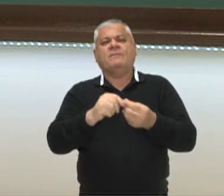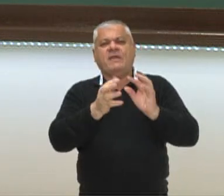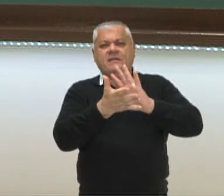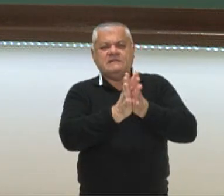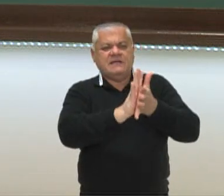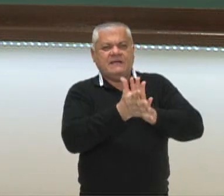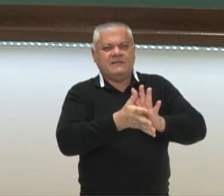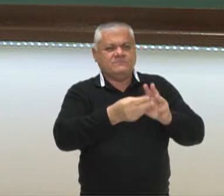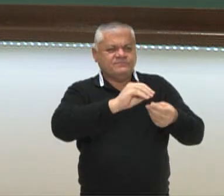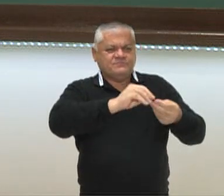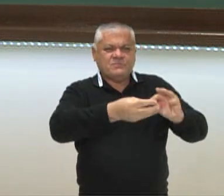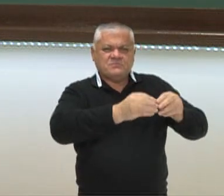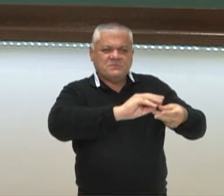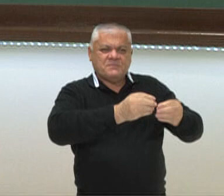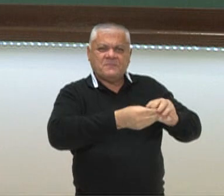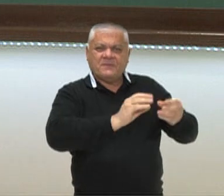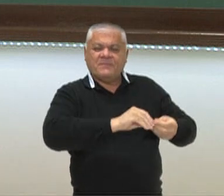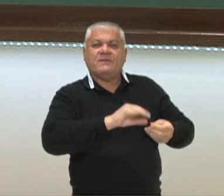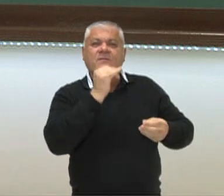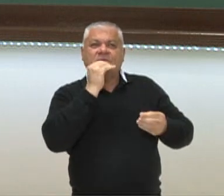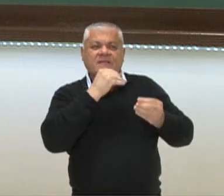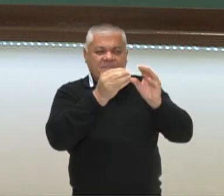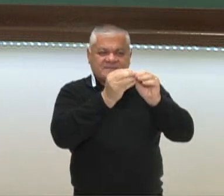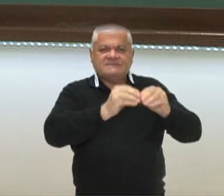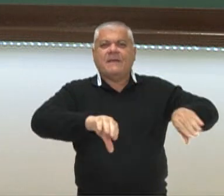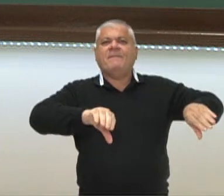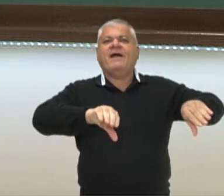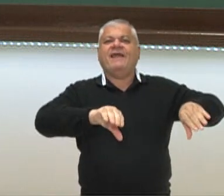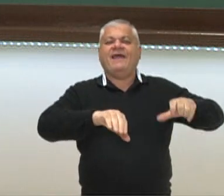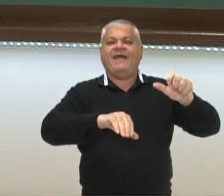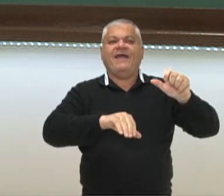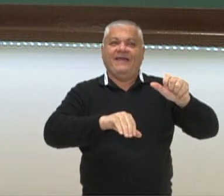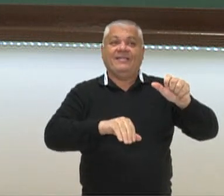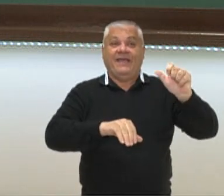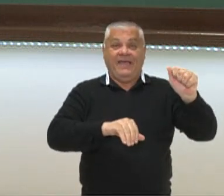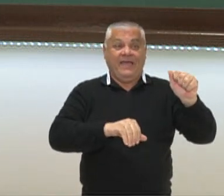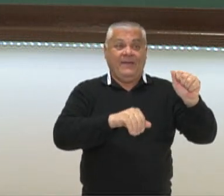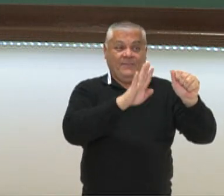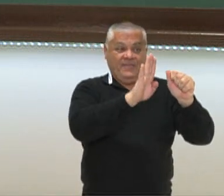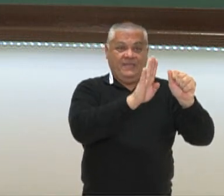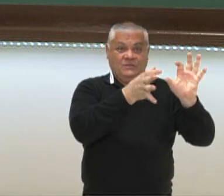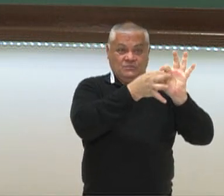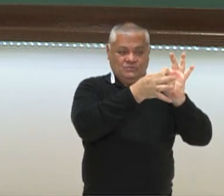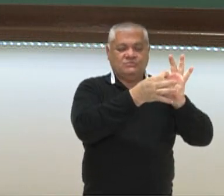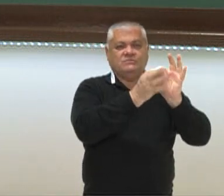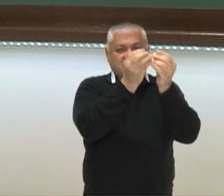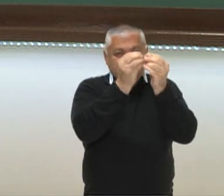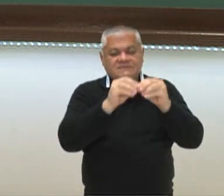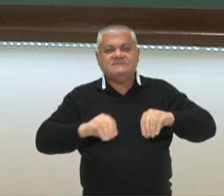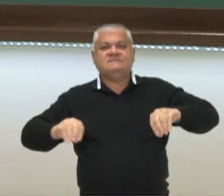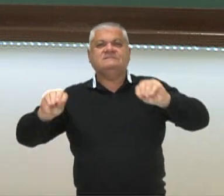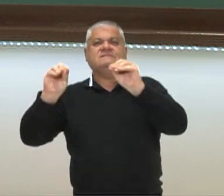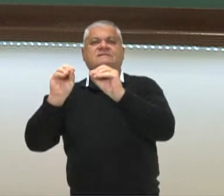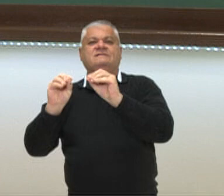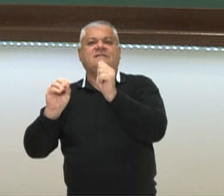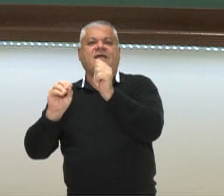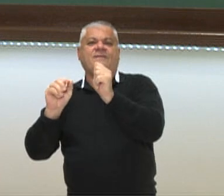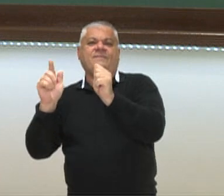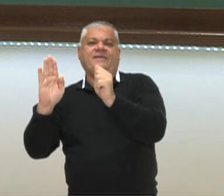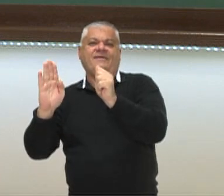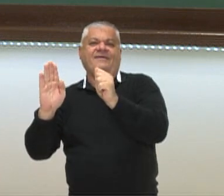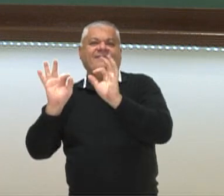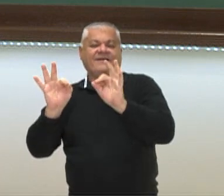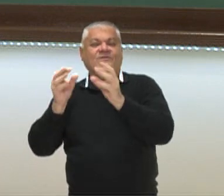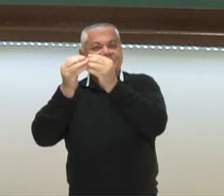de degradação, não menos importante que o anabolismo. Os dois são importantes, os dois são fundamentais nesse ponto.